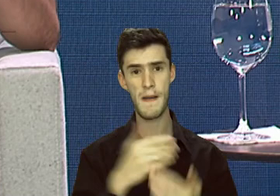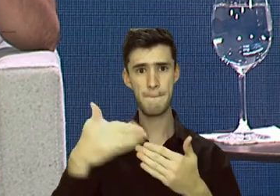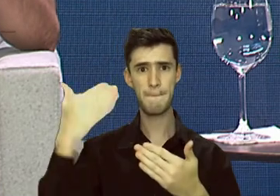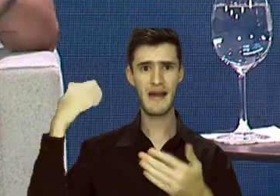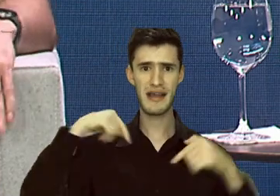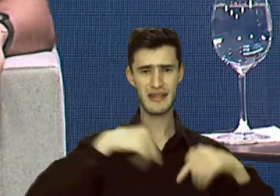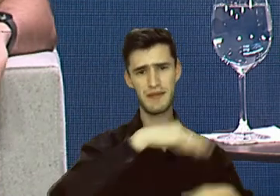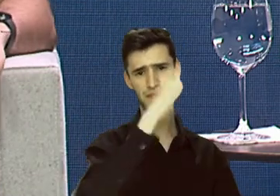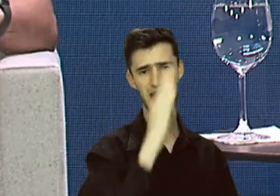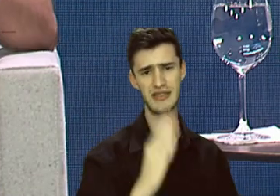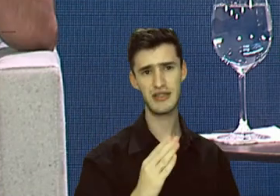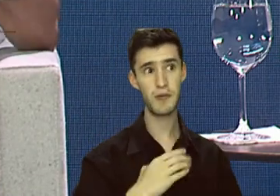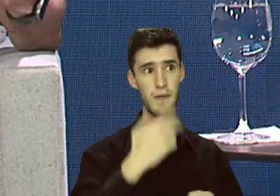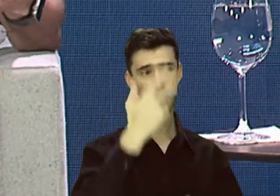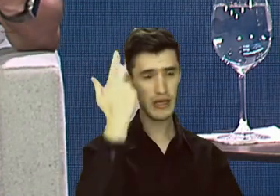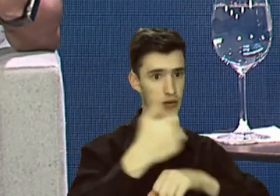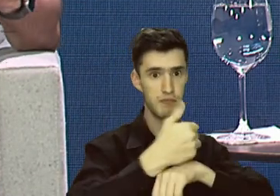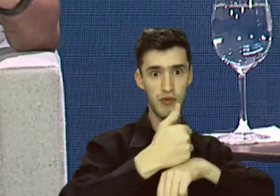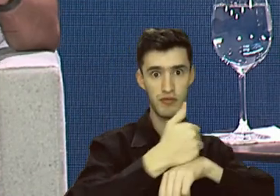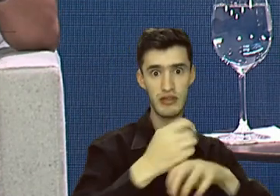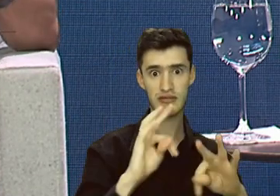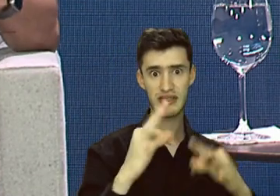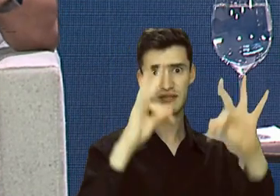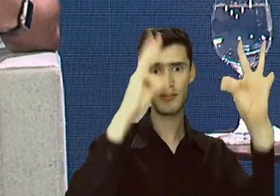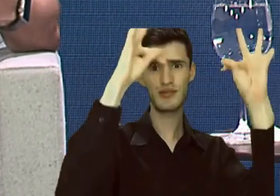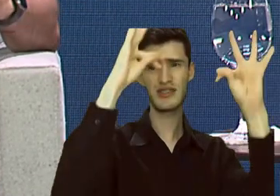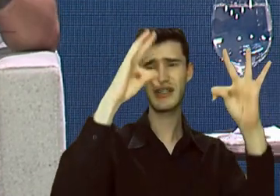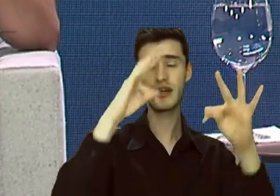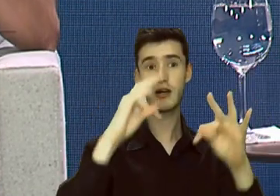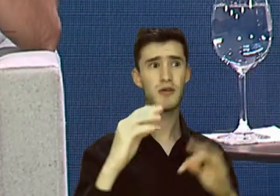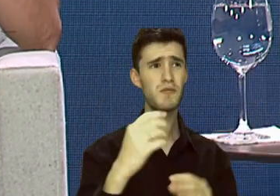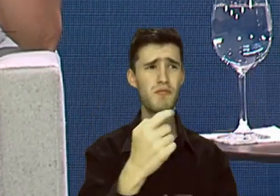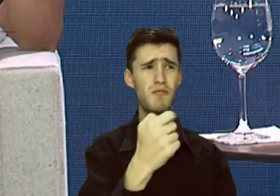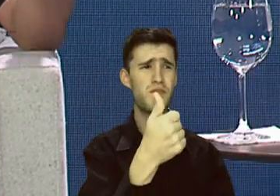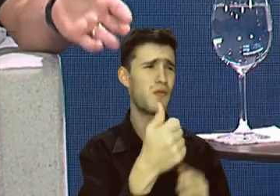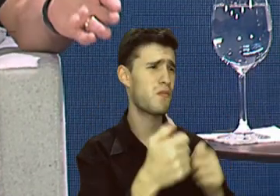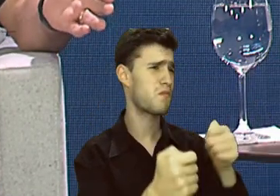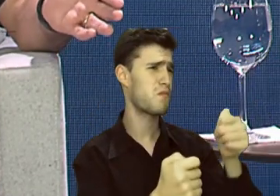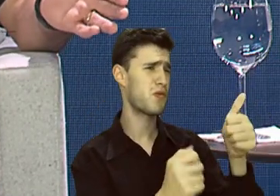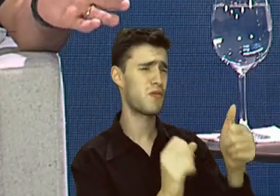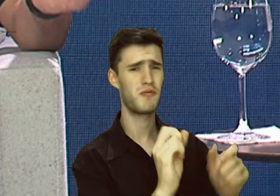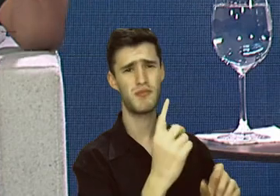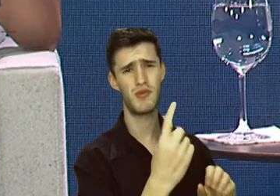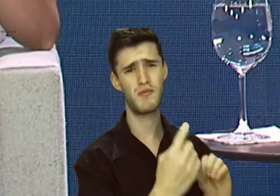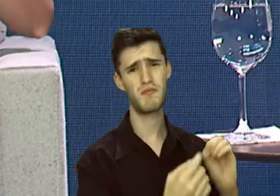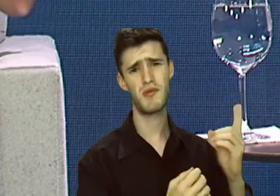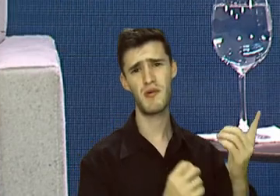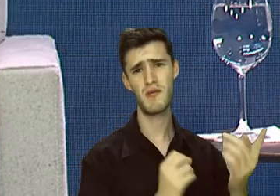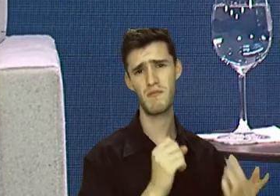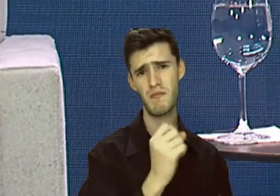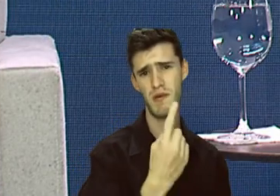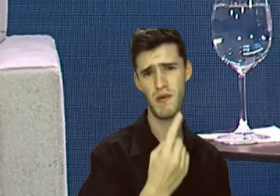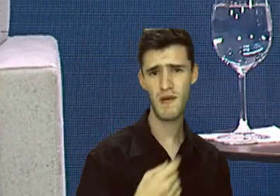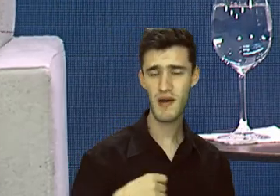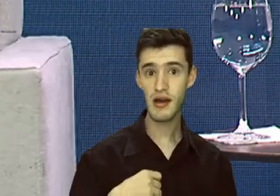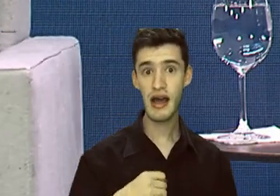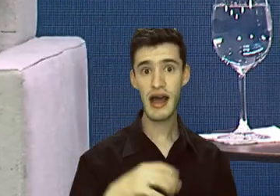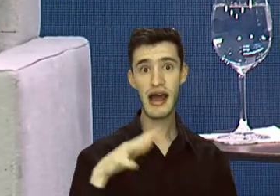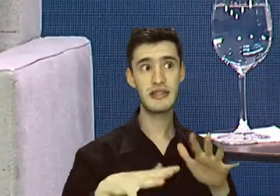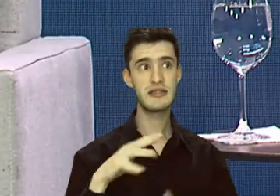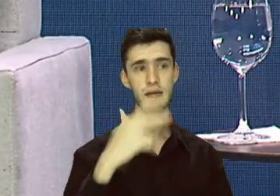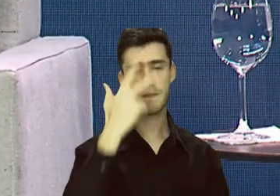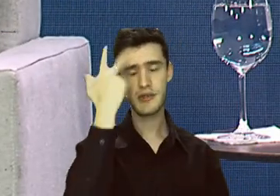o Hype tava é complicando um pouco a gestão de tecnologia então pessoa ficava três meses no emprego recebia 2000 a mais